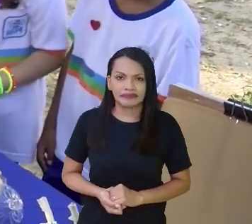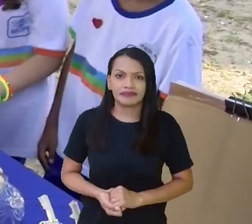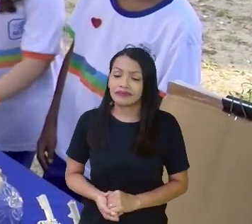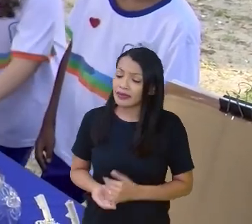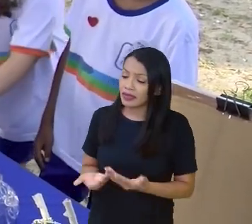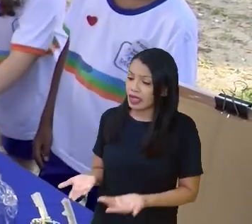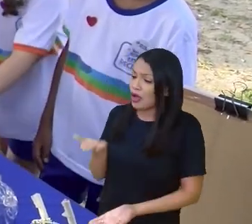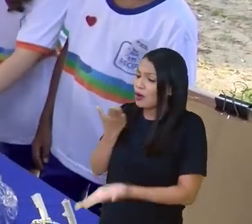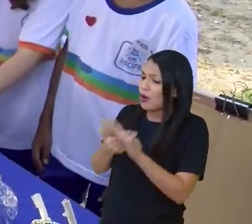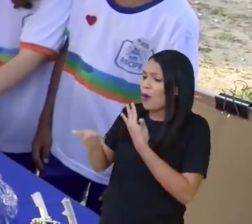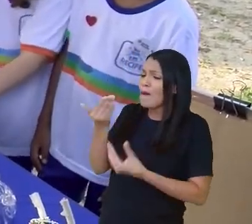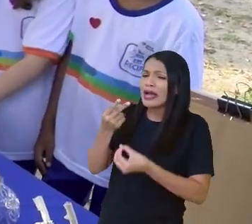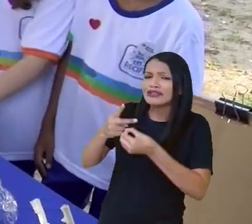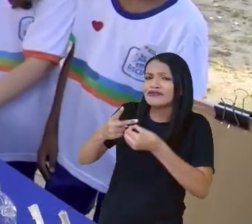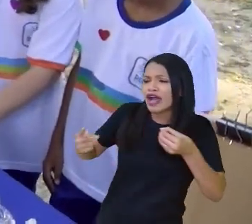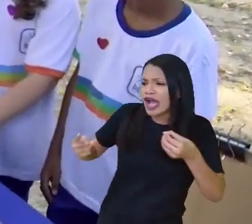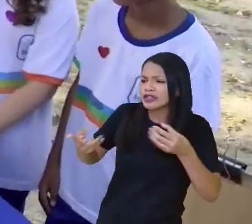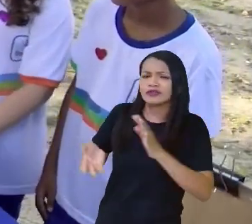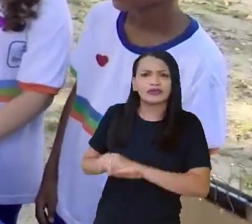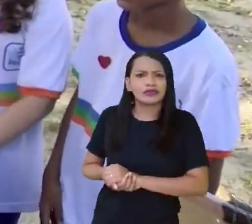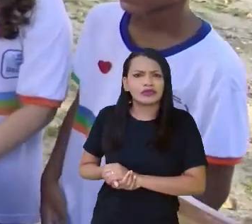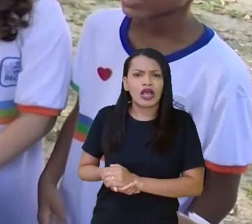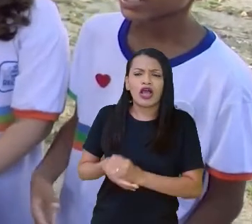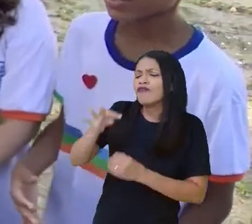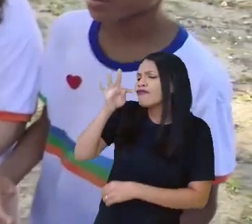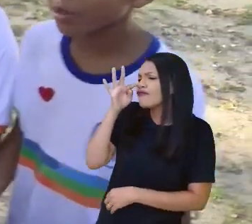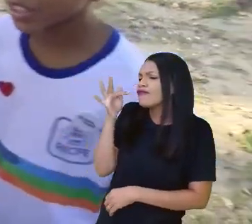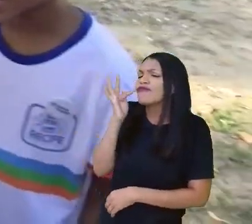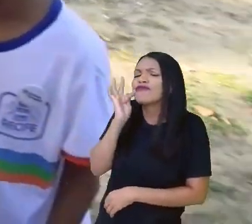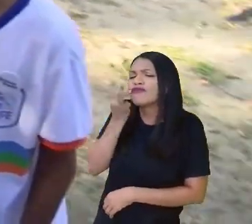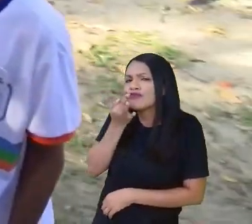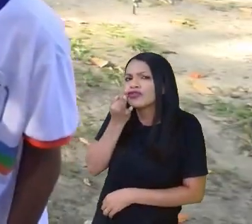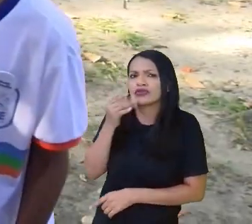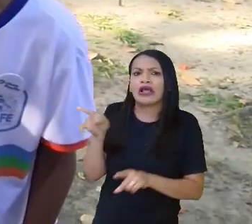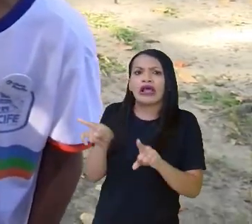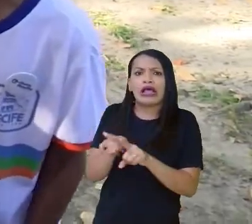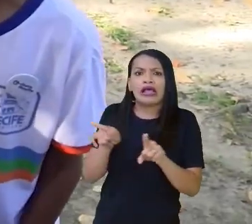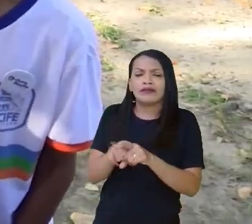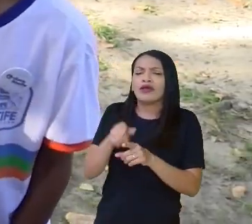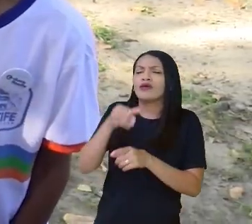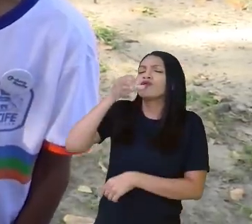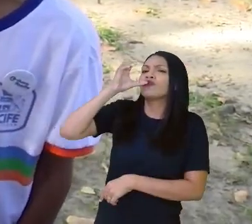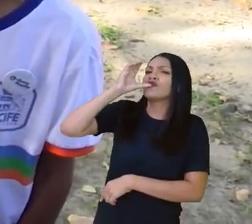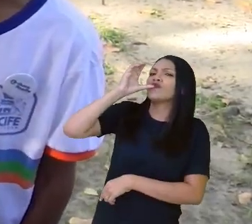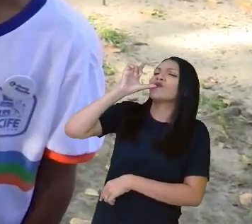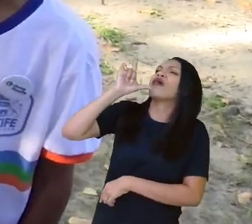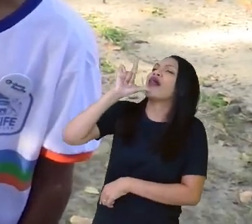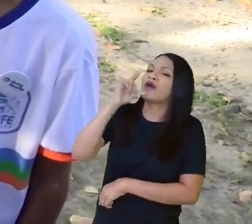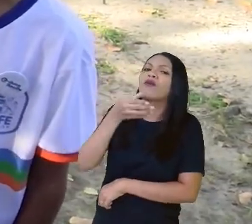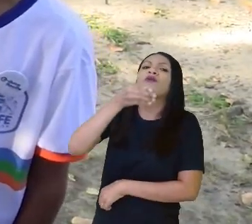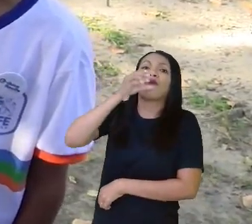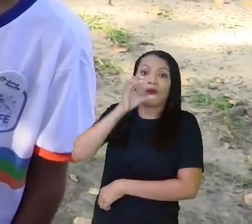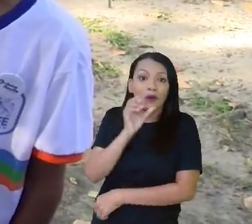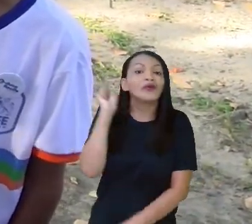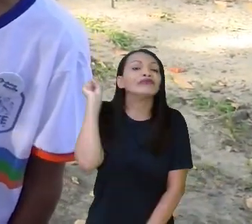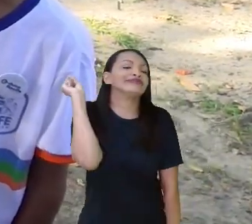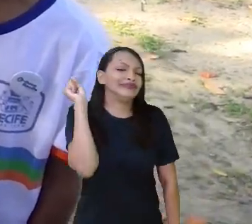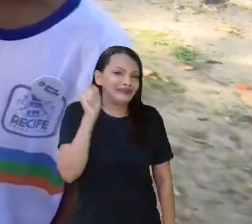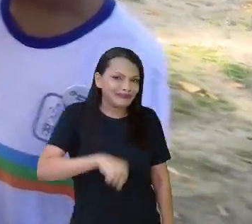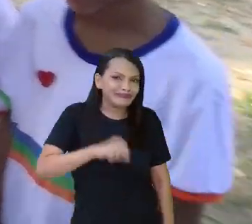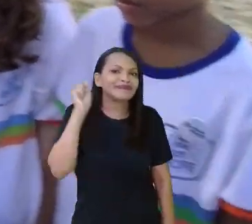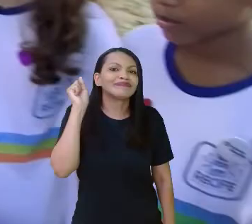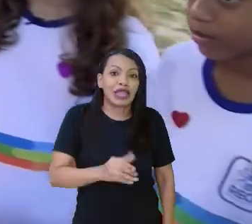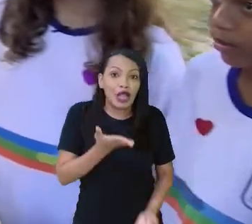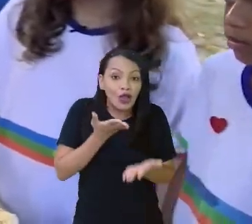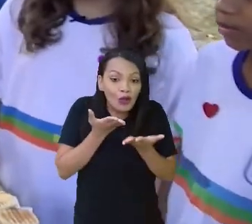Comendo verduras. Com frutas. E bebendo água. Isso mesmo!